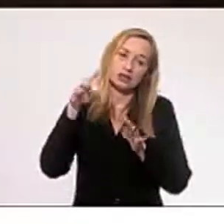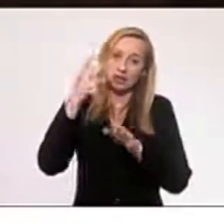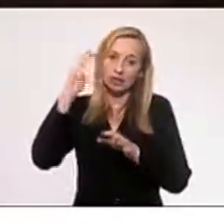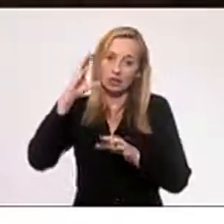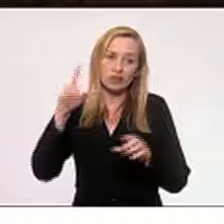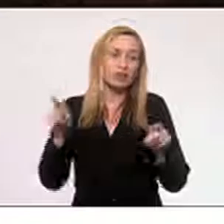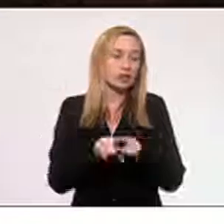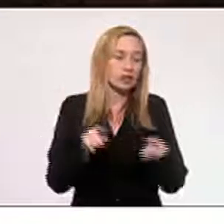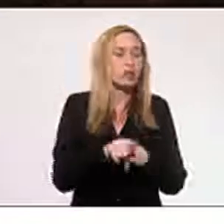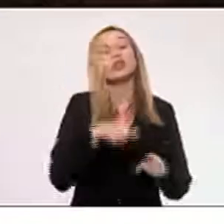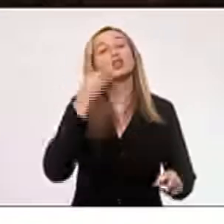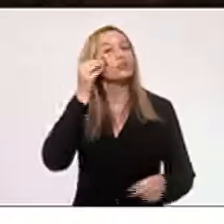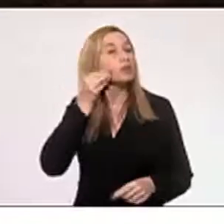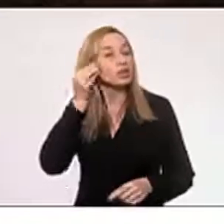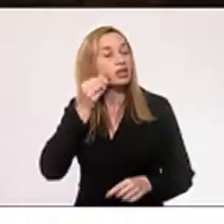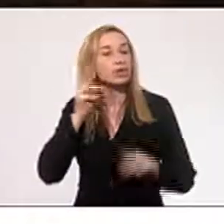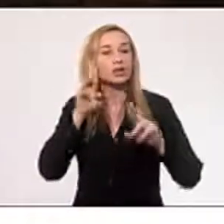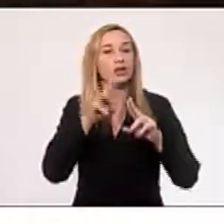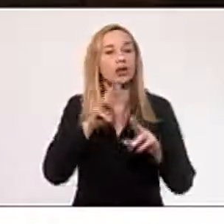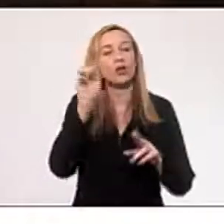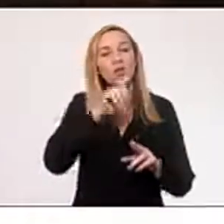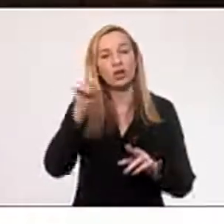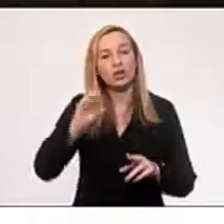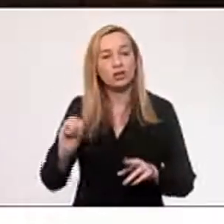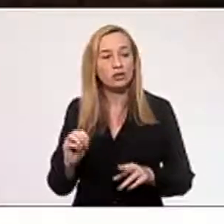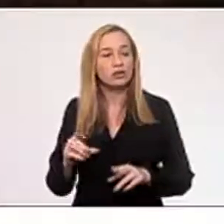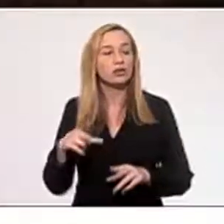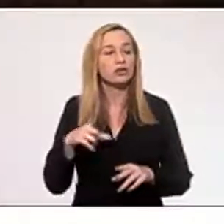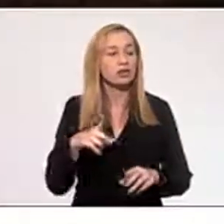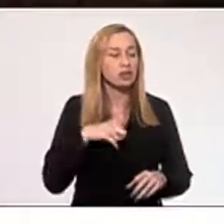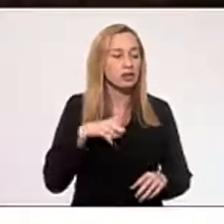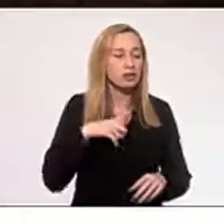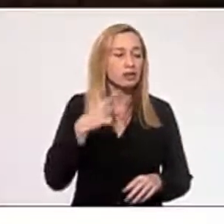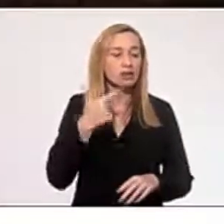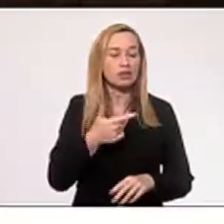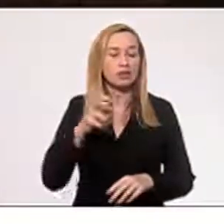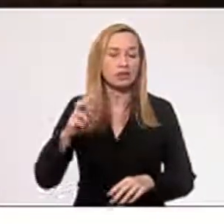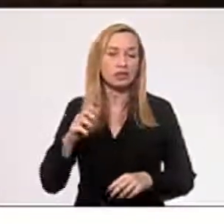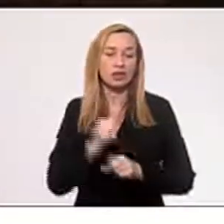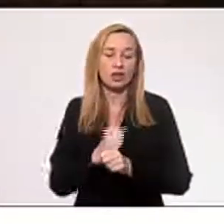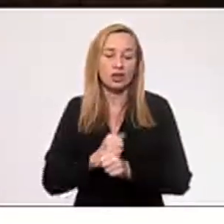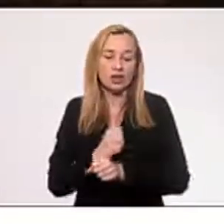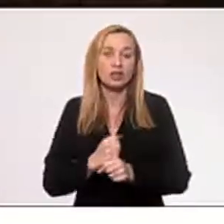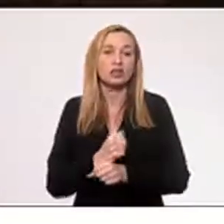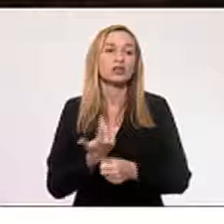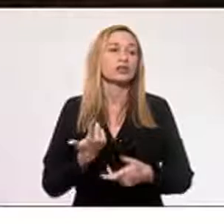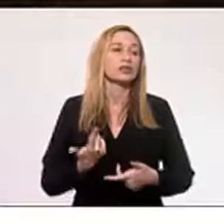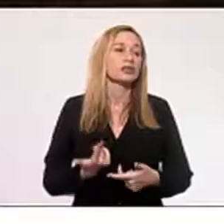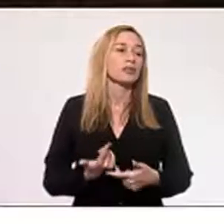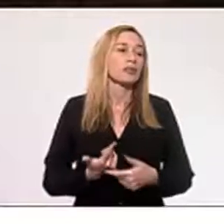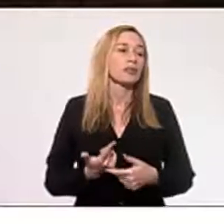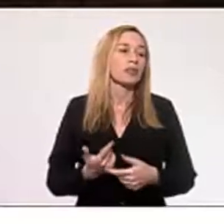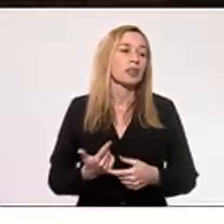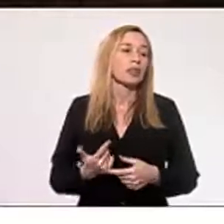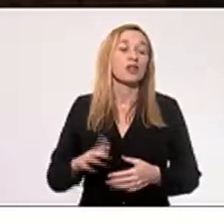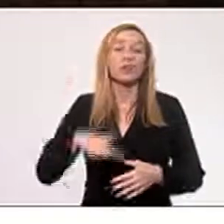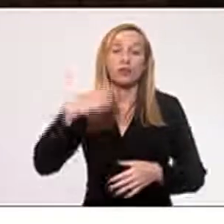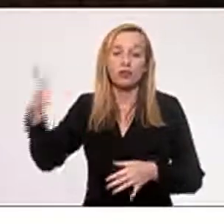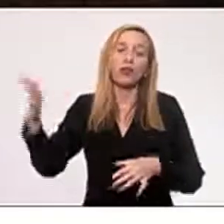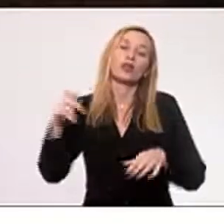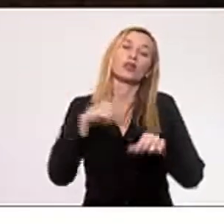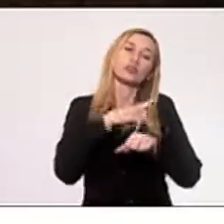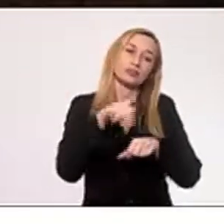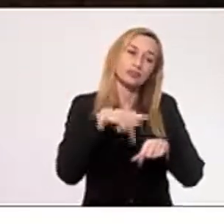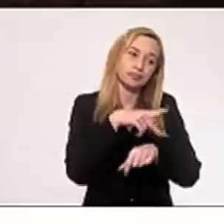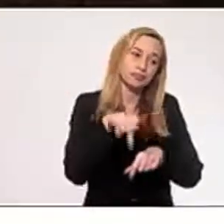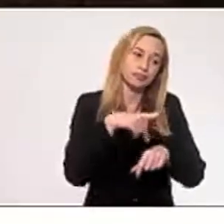tem repetidamente nesses 25 anos ostentado posições as mais elevadas dos rankings internacionais e